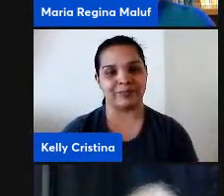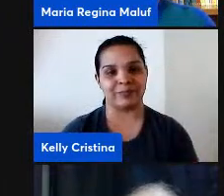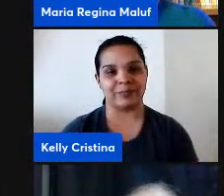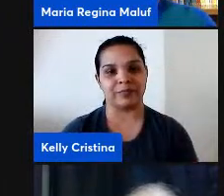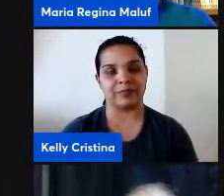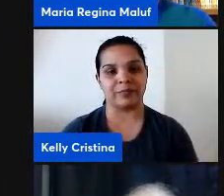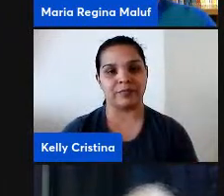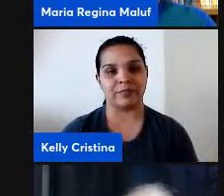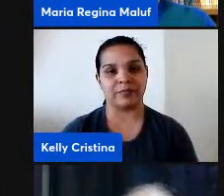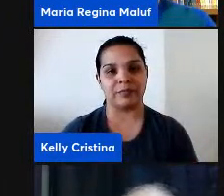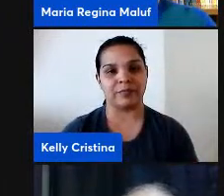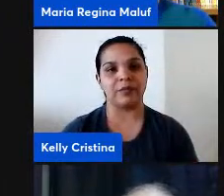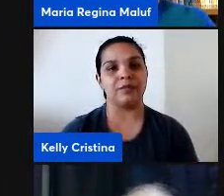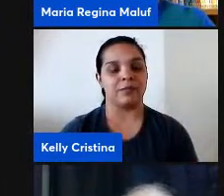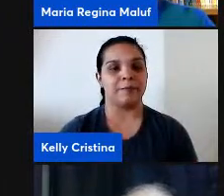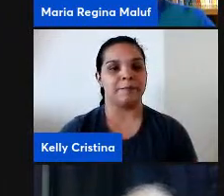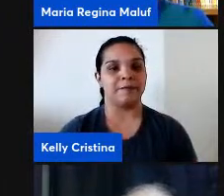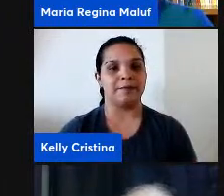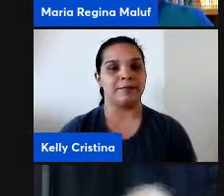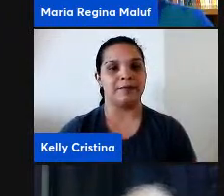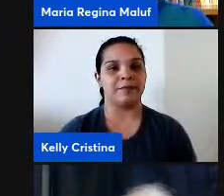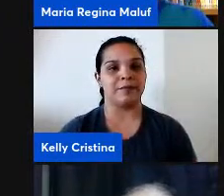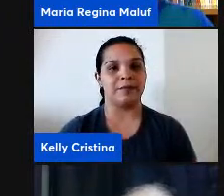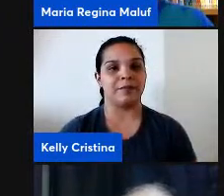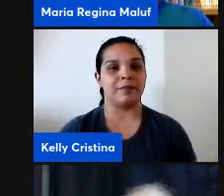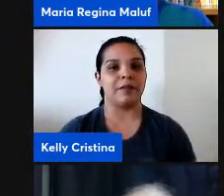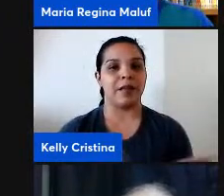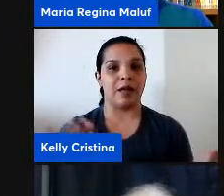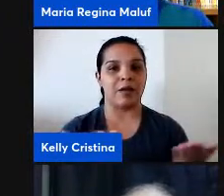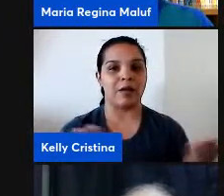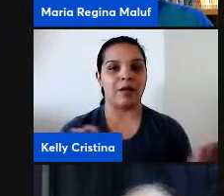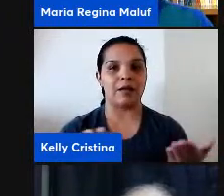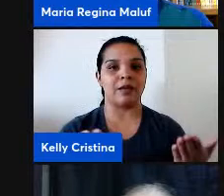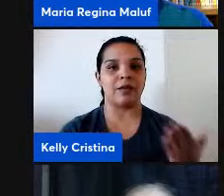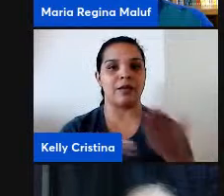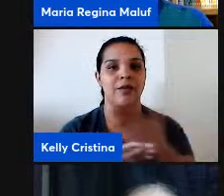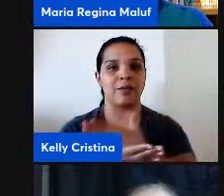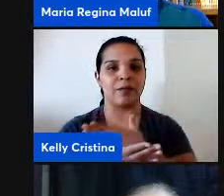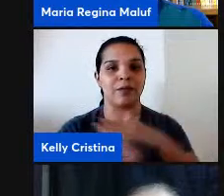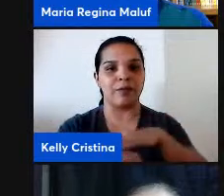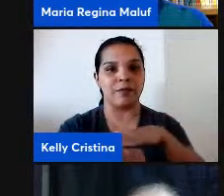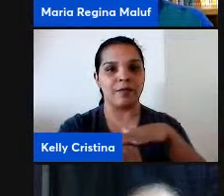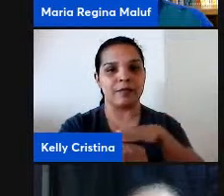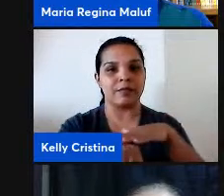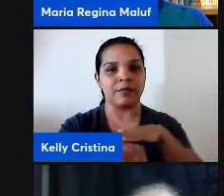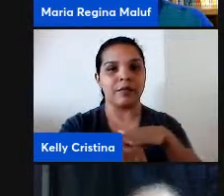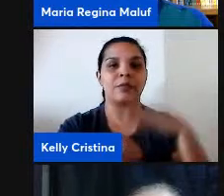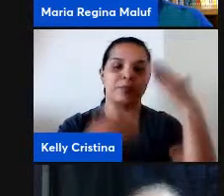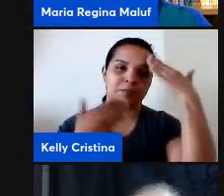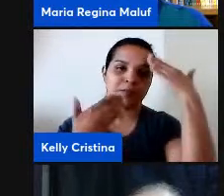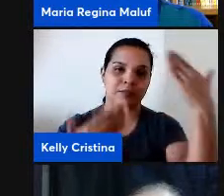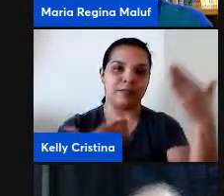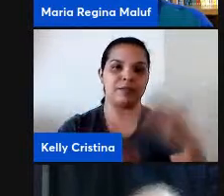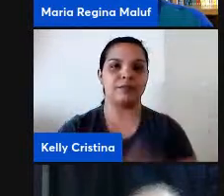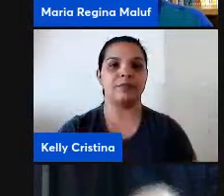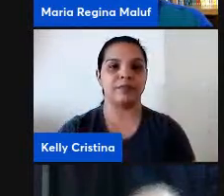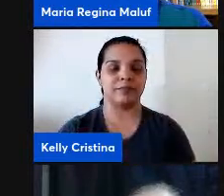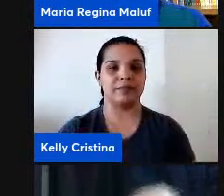a sua exposição. Mas nós vamos conversar ao final sobre mais alguma coisa. Muito, muito obrigada.